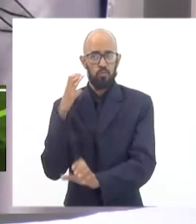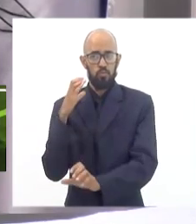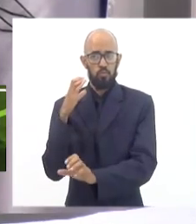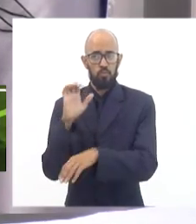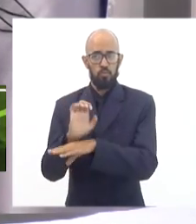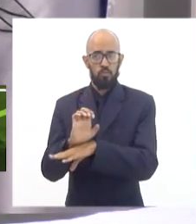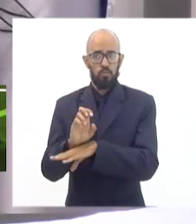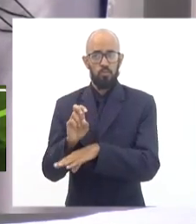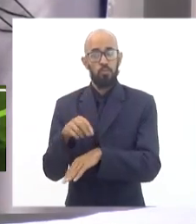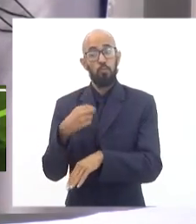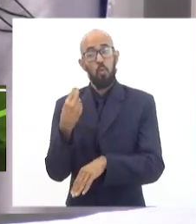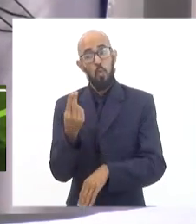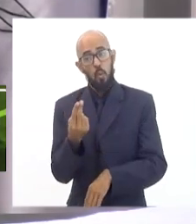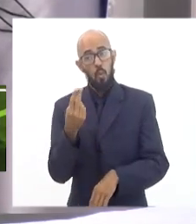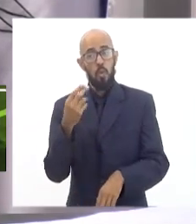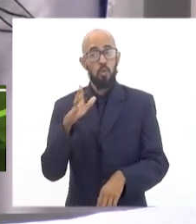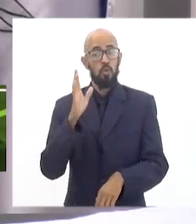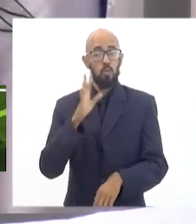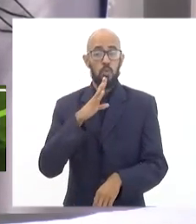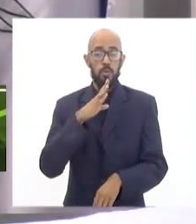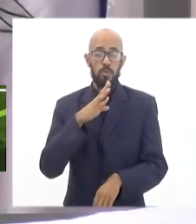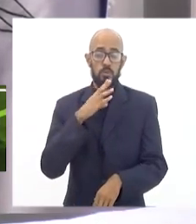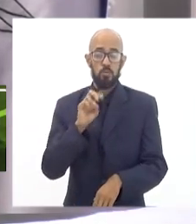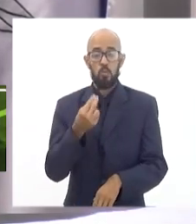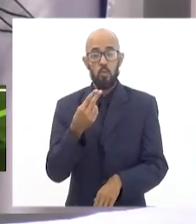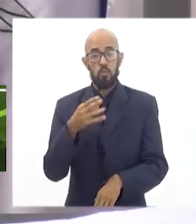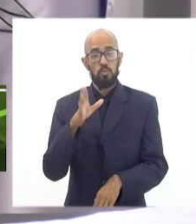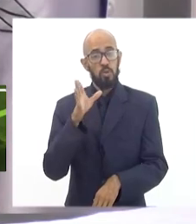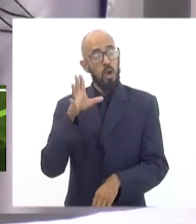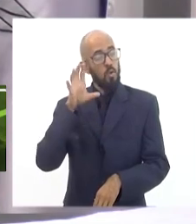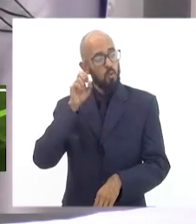geral ou eu já ouvi falar ou conhece